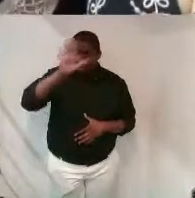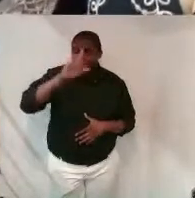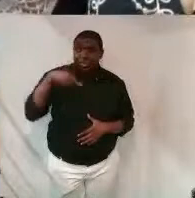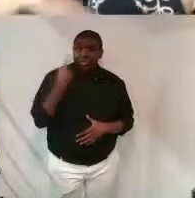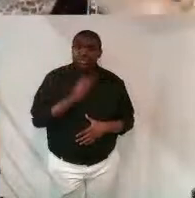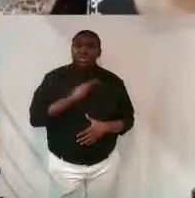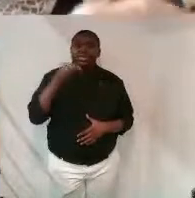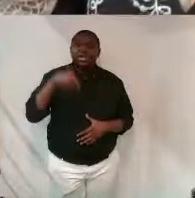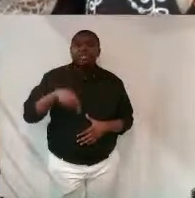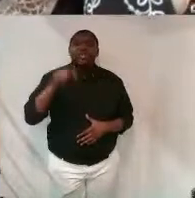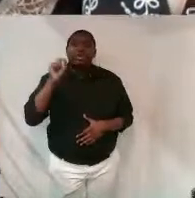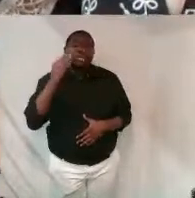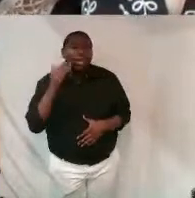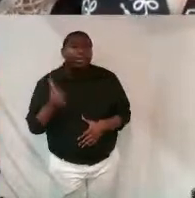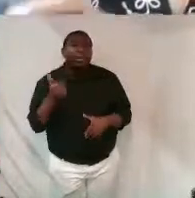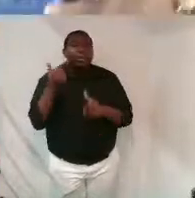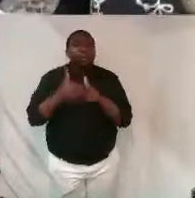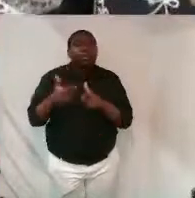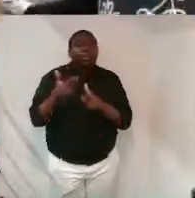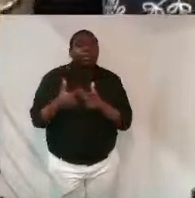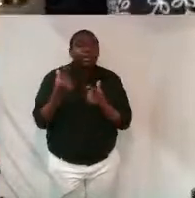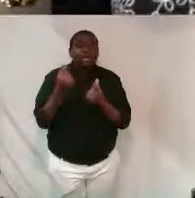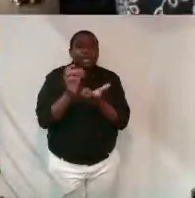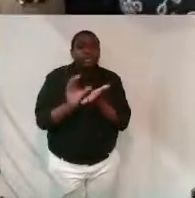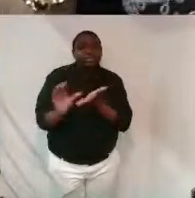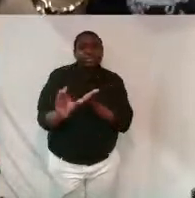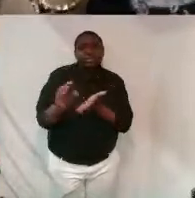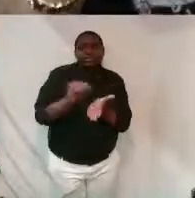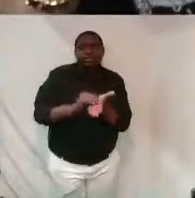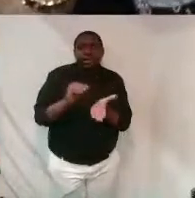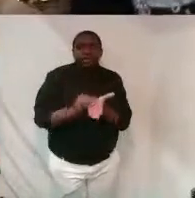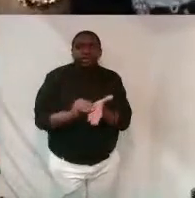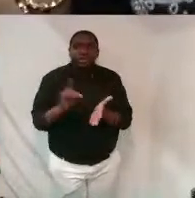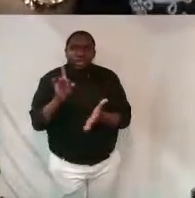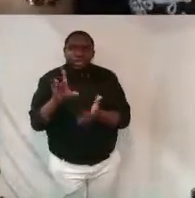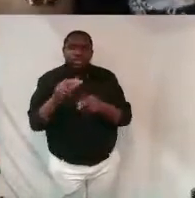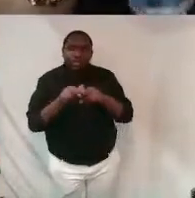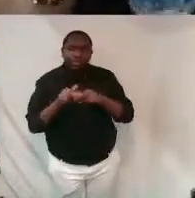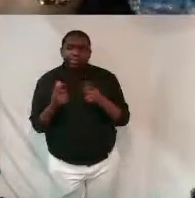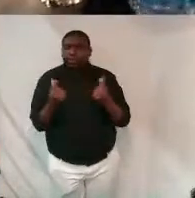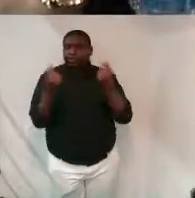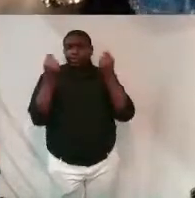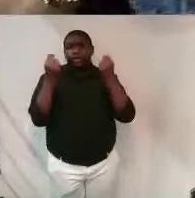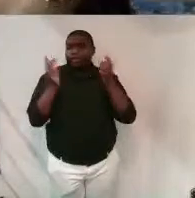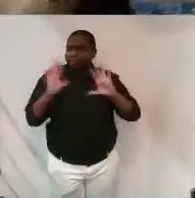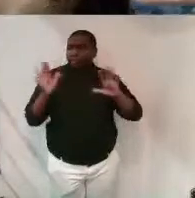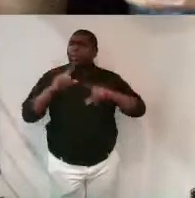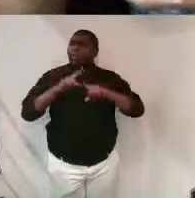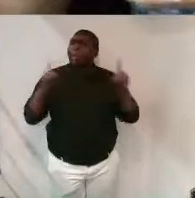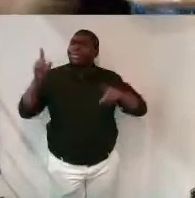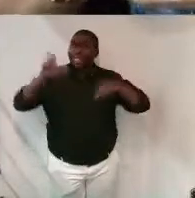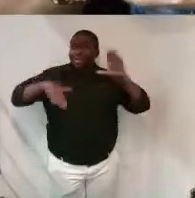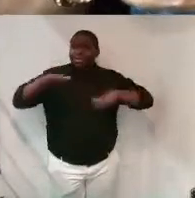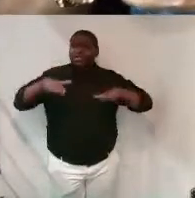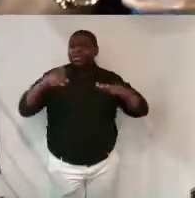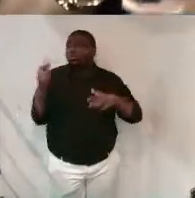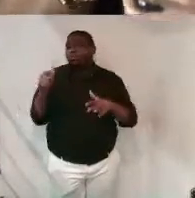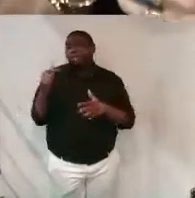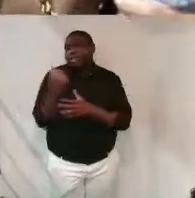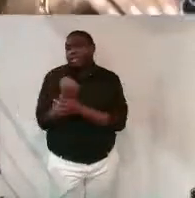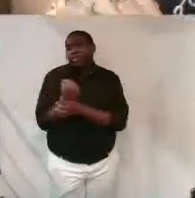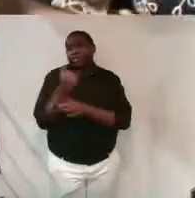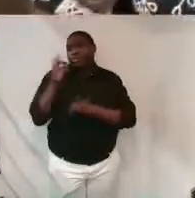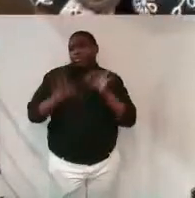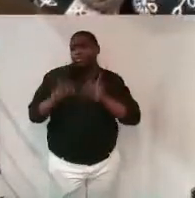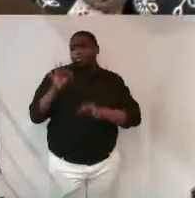deparamos que o problema da falta de investimentos nem sempre é por carência de recursos, mas muitas vezes pela própria insegurança